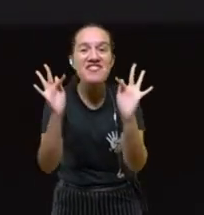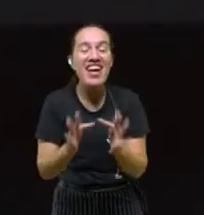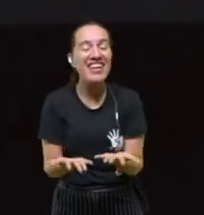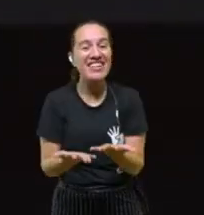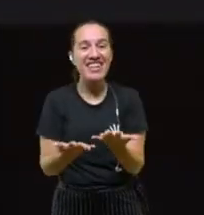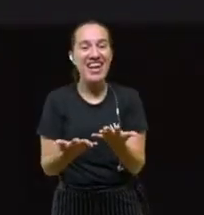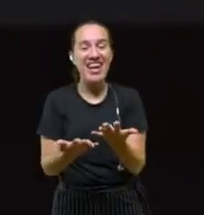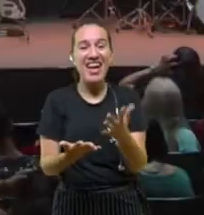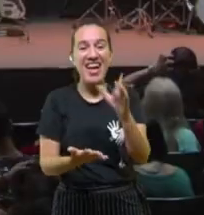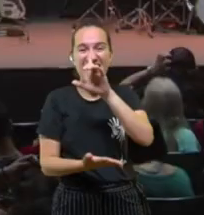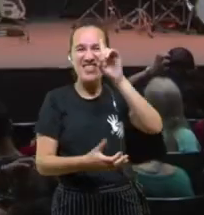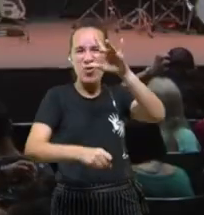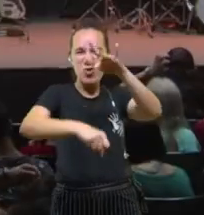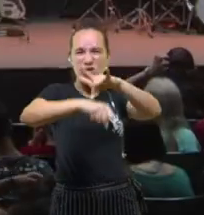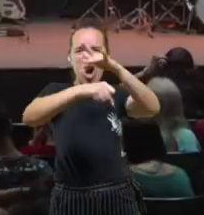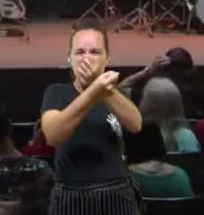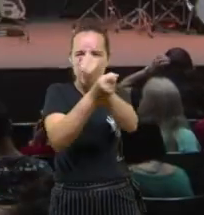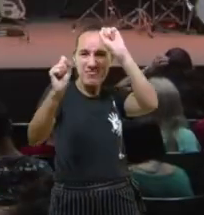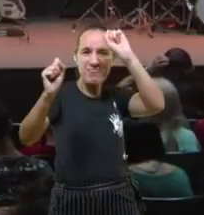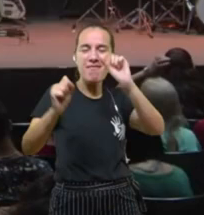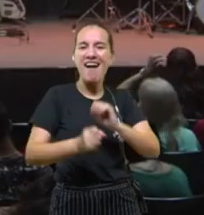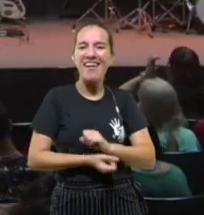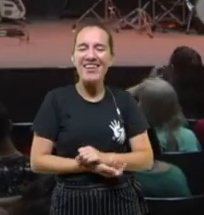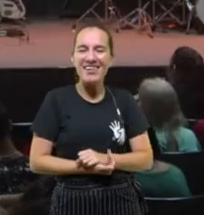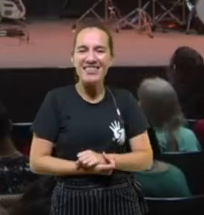livre de coisas difíceis.